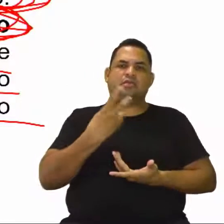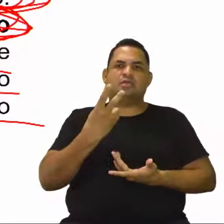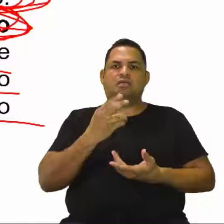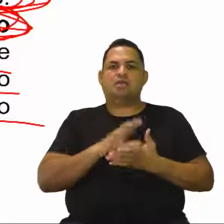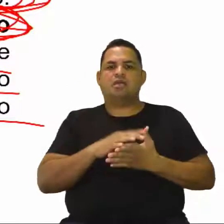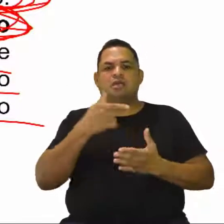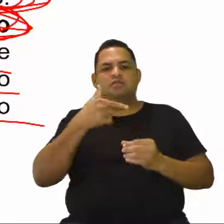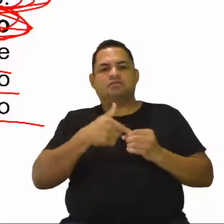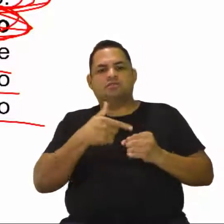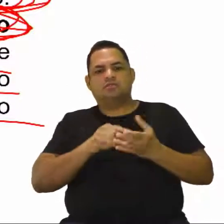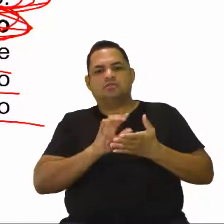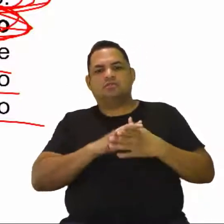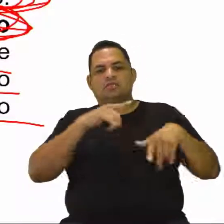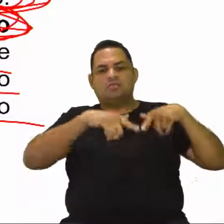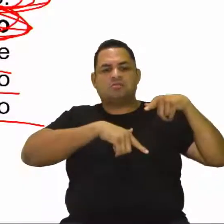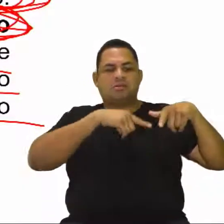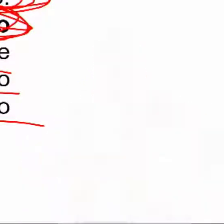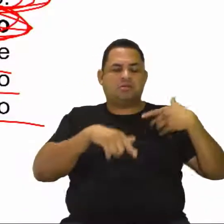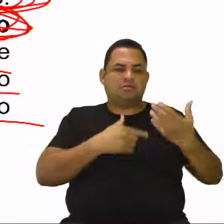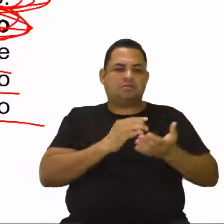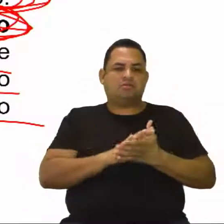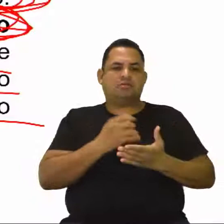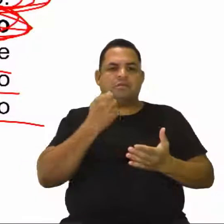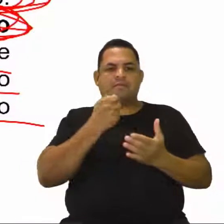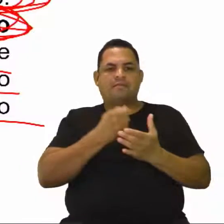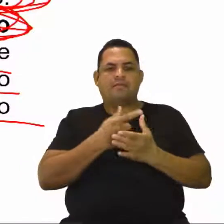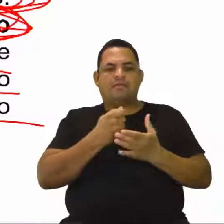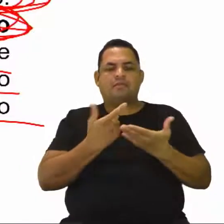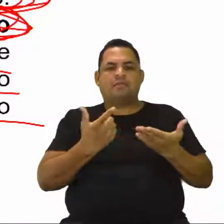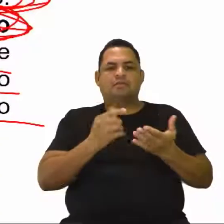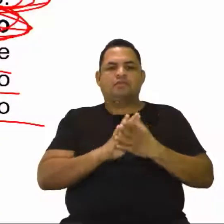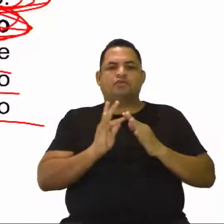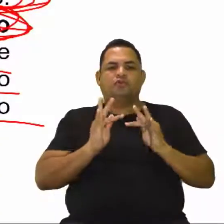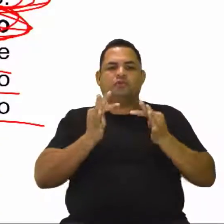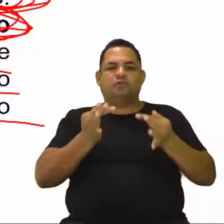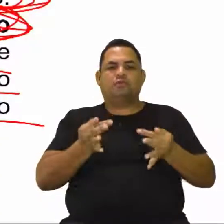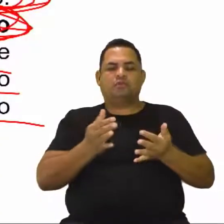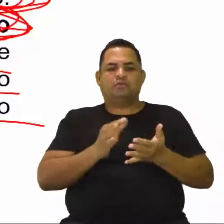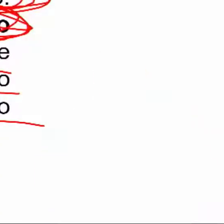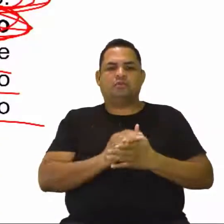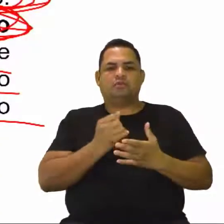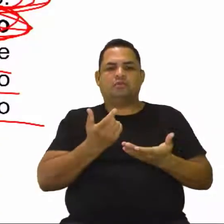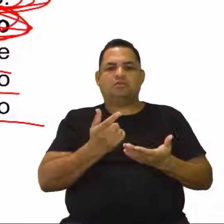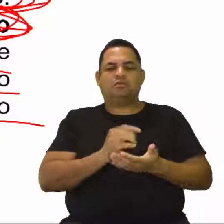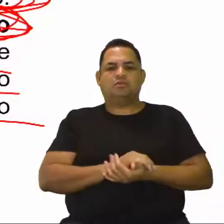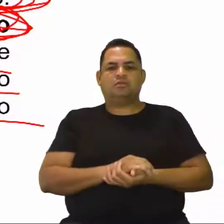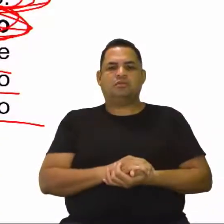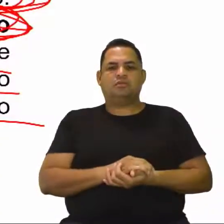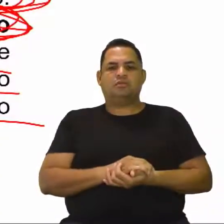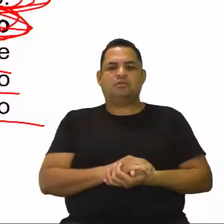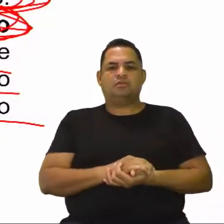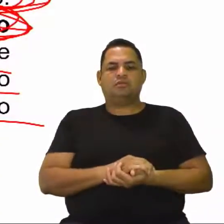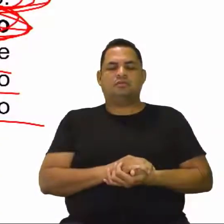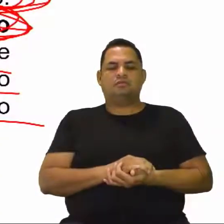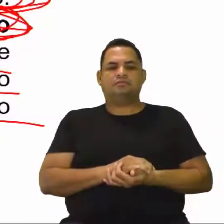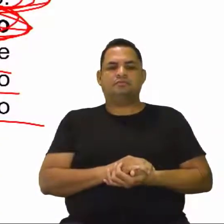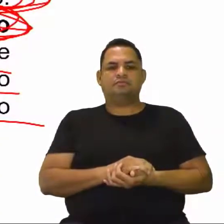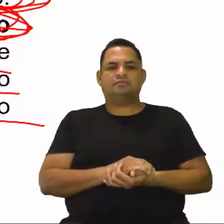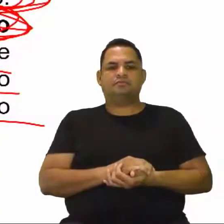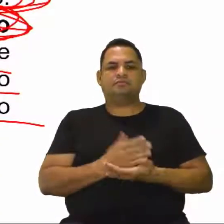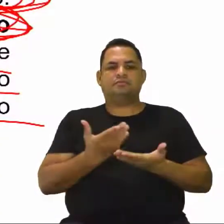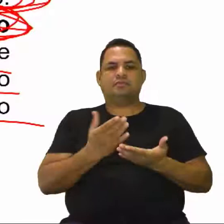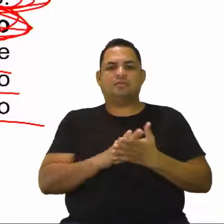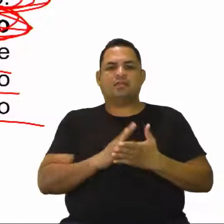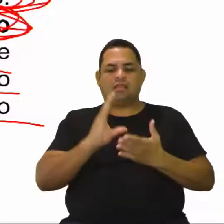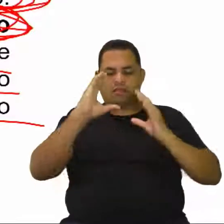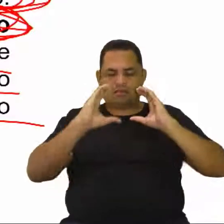os trabalhadores, não sei o quê. Quem vai pagar o pato no final, quer dizer, a compra é o cidadão, que